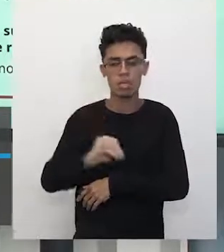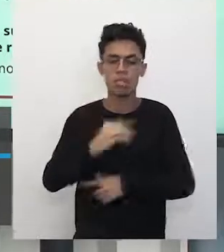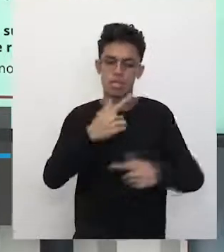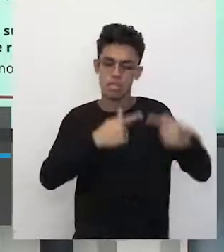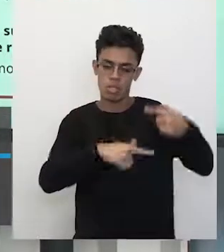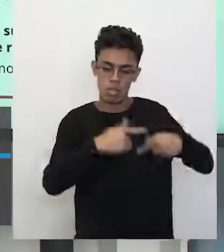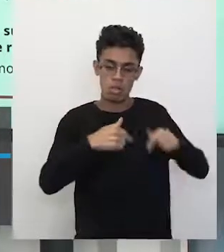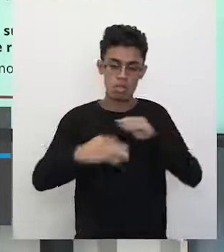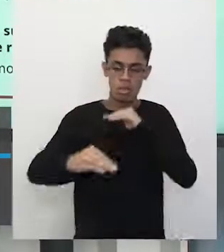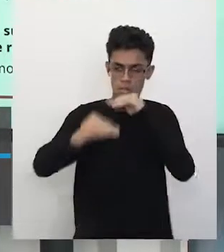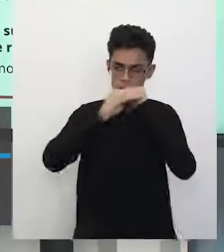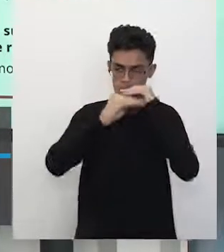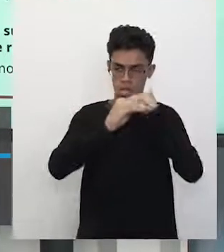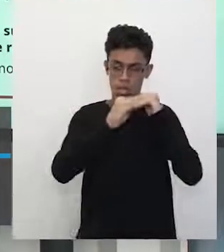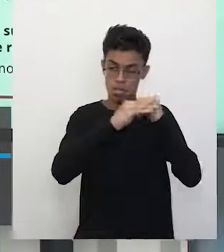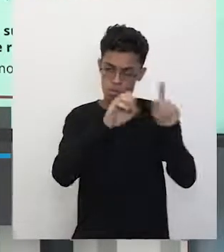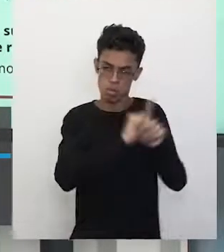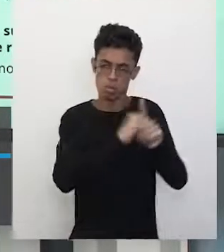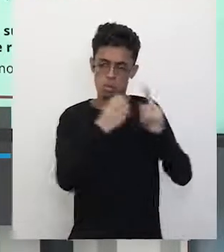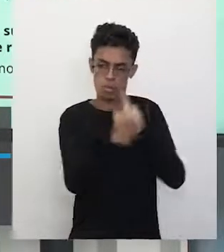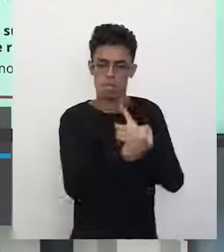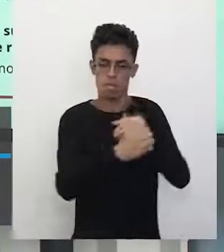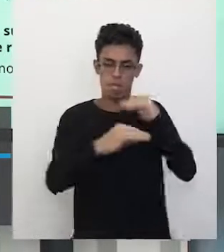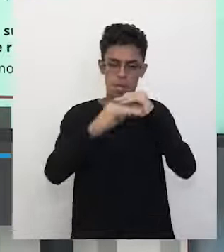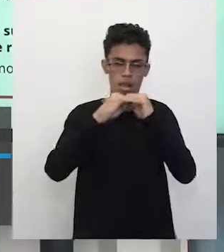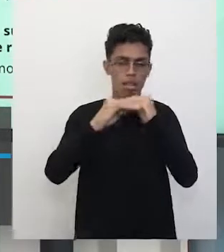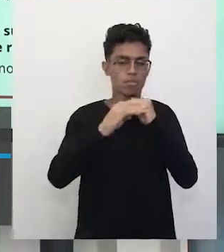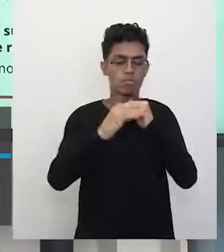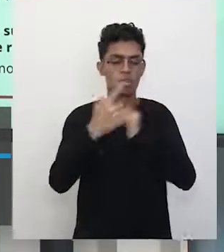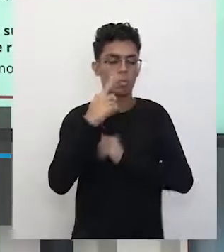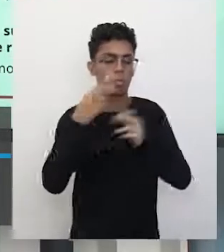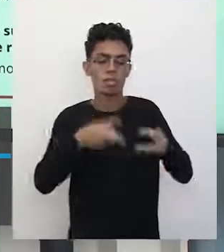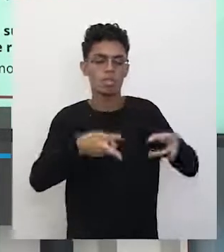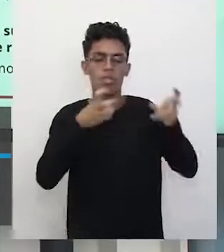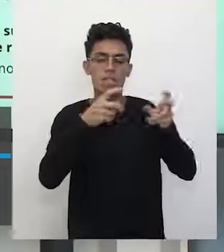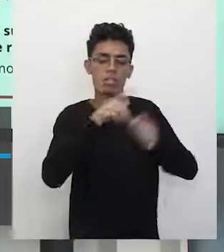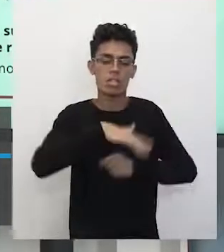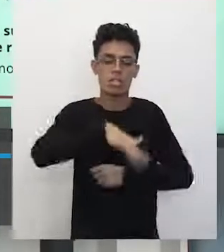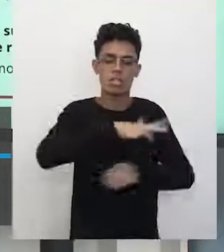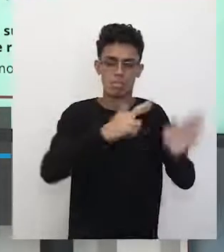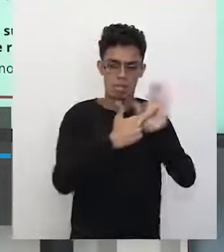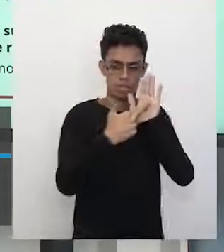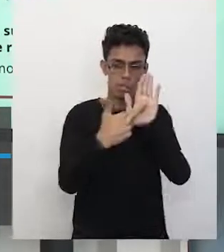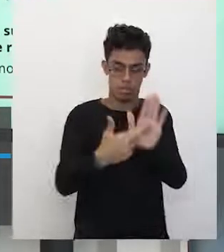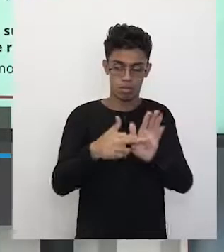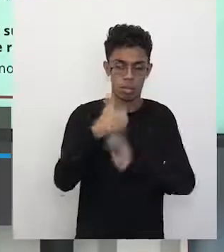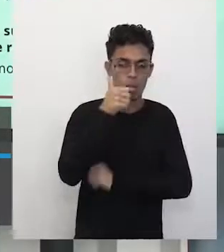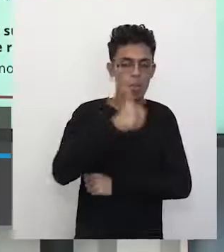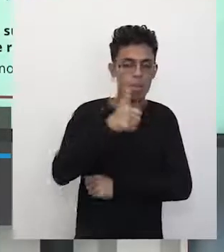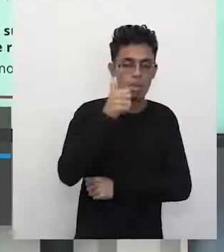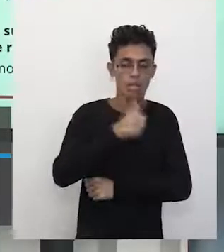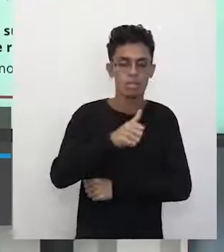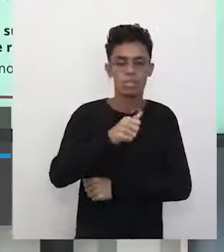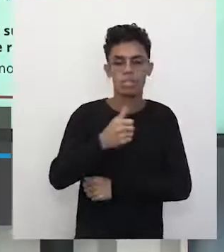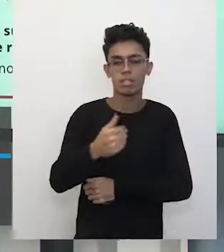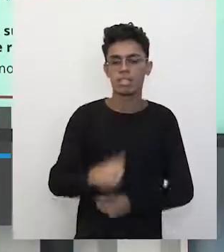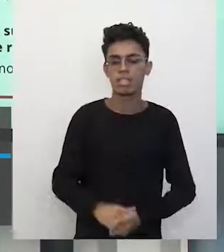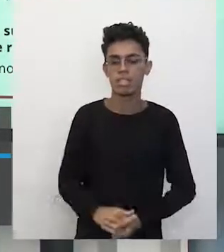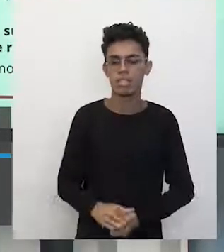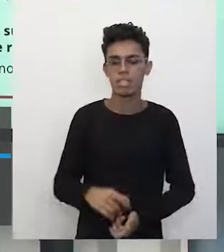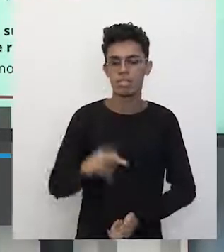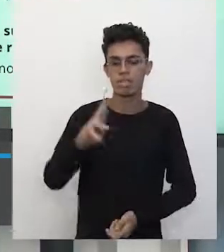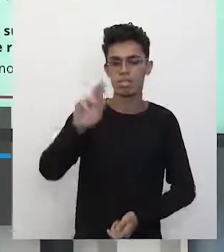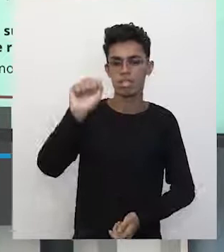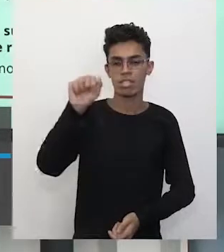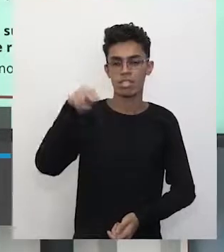considerado padrão dentro da sociedade, nós não encontramos essas pessoas representadas. As mulheres trans, os negros,